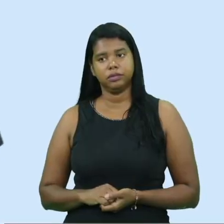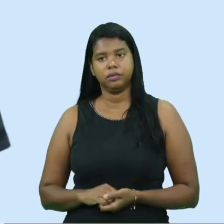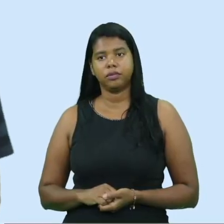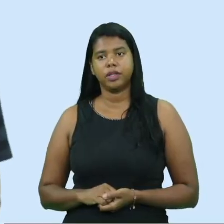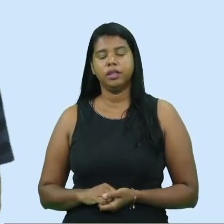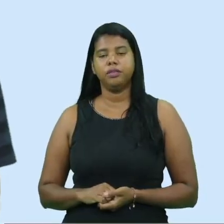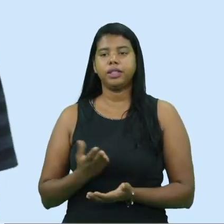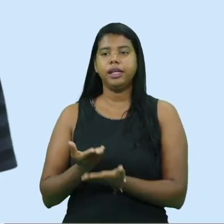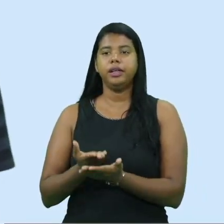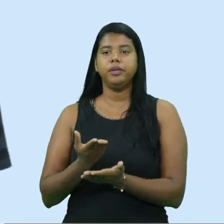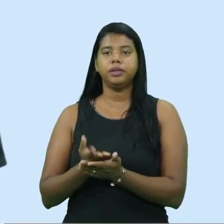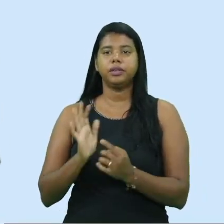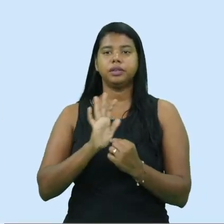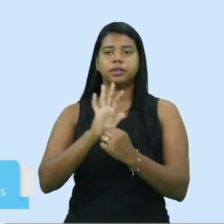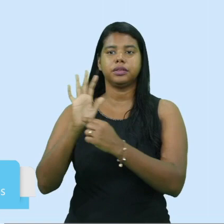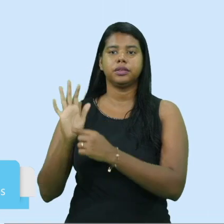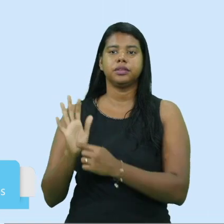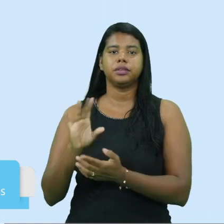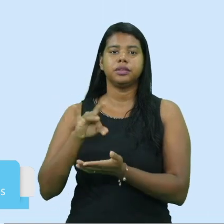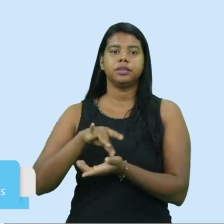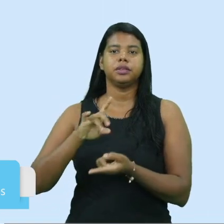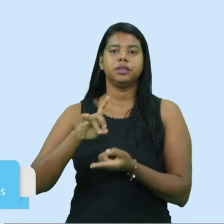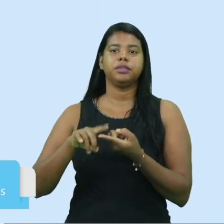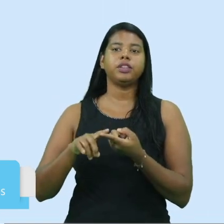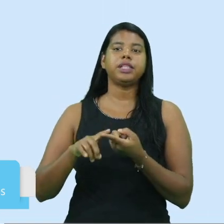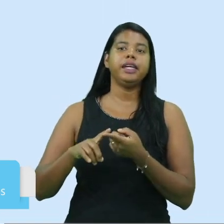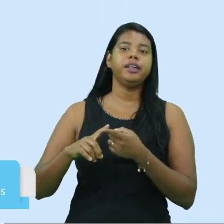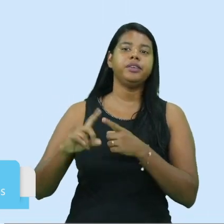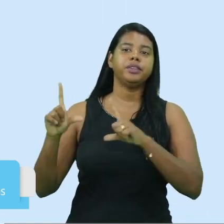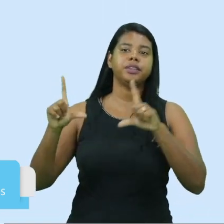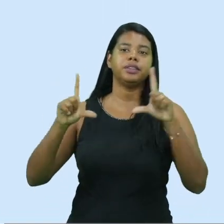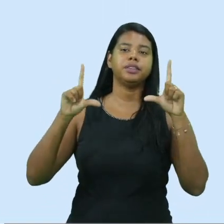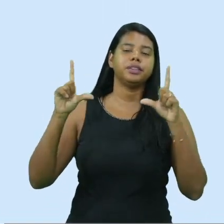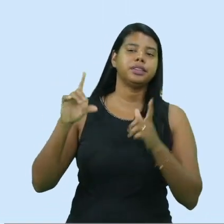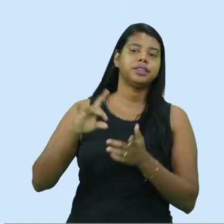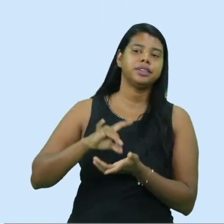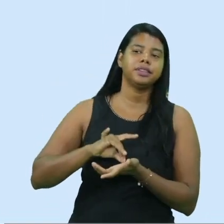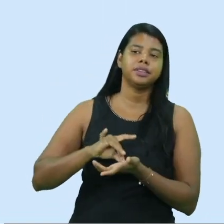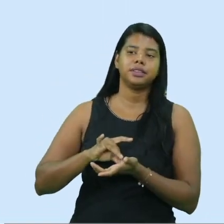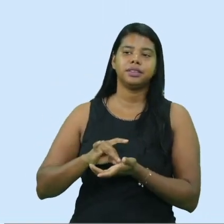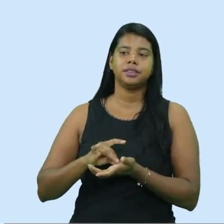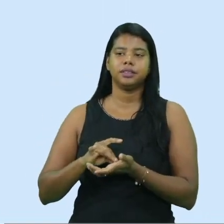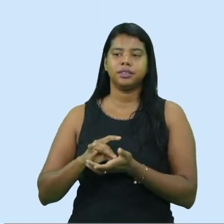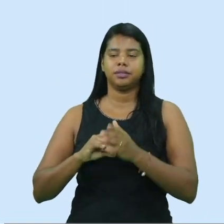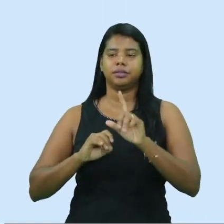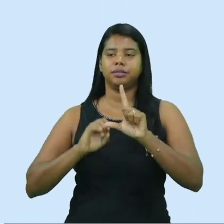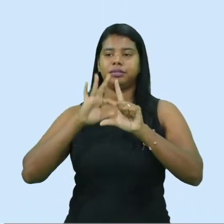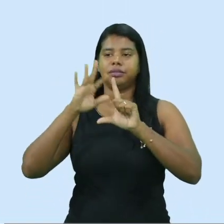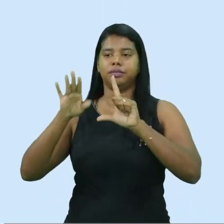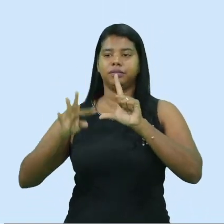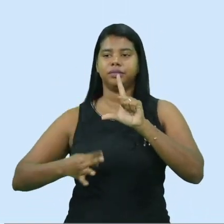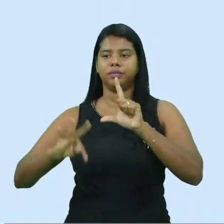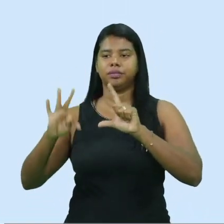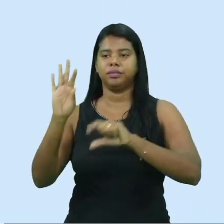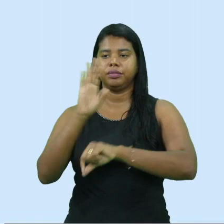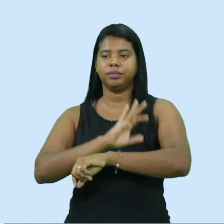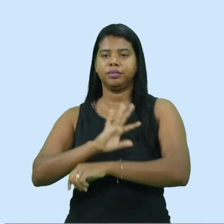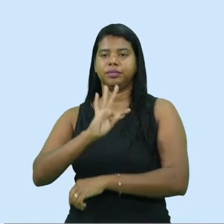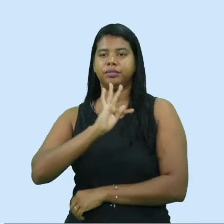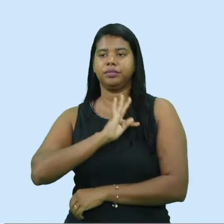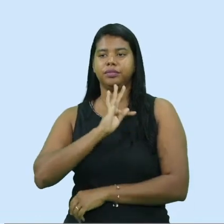Olá, estudante, eu sou o professor Isaac Santana, do curso técnico em multimídia, e estamos